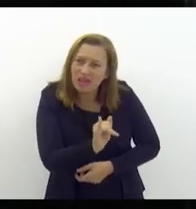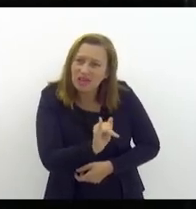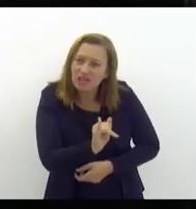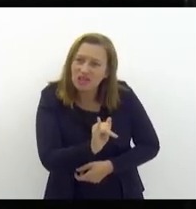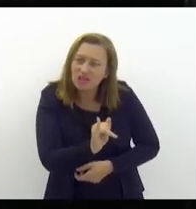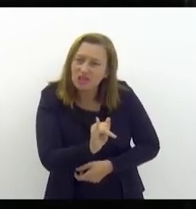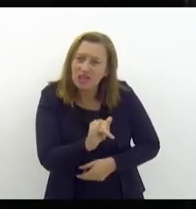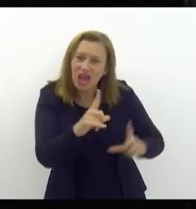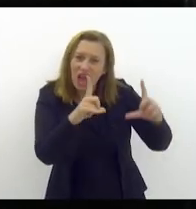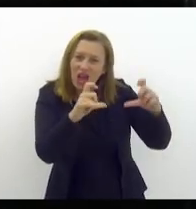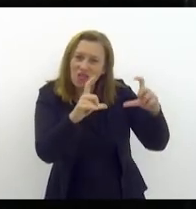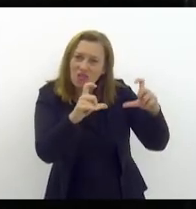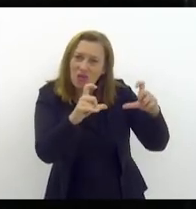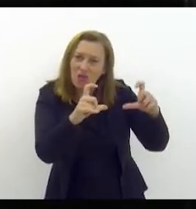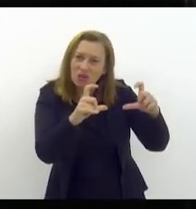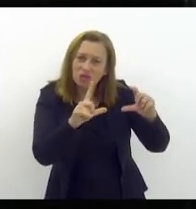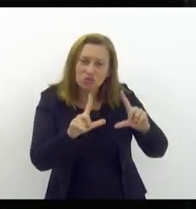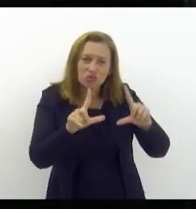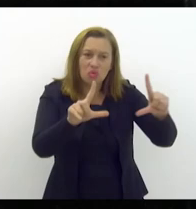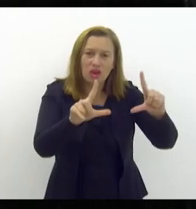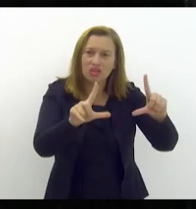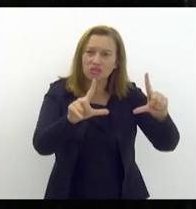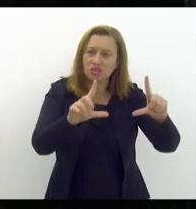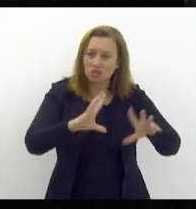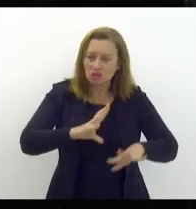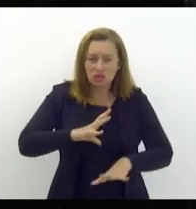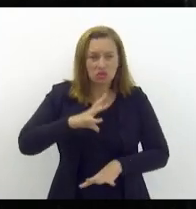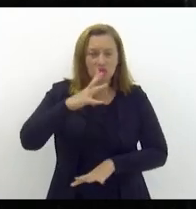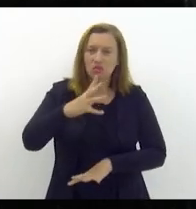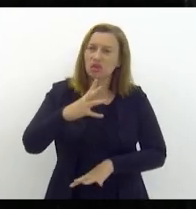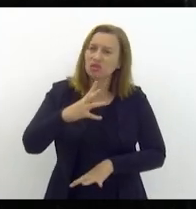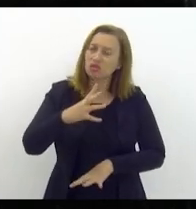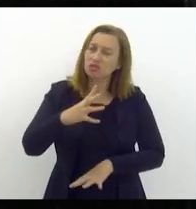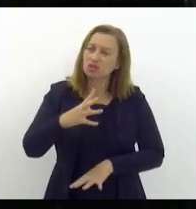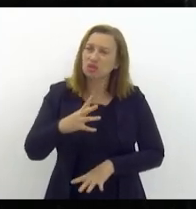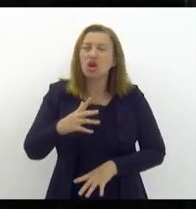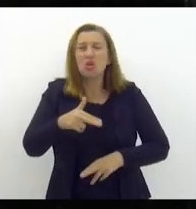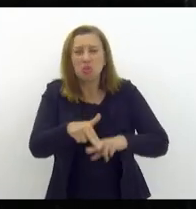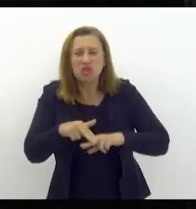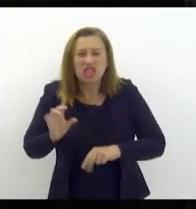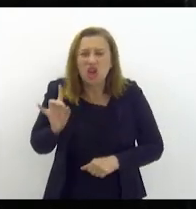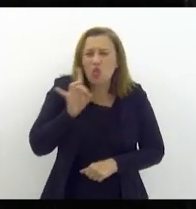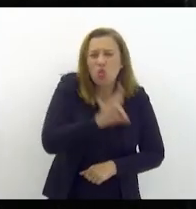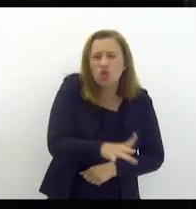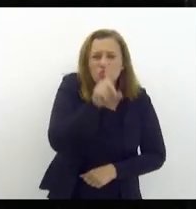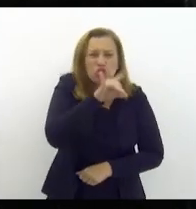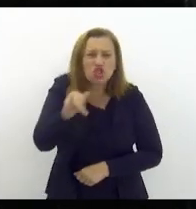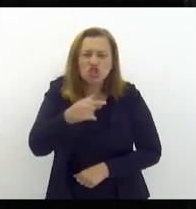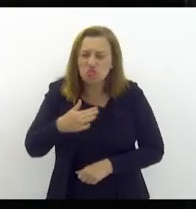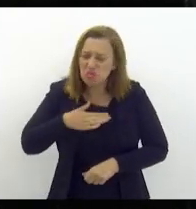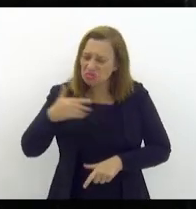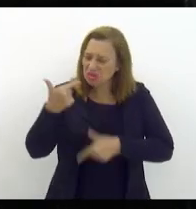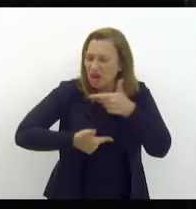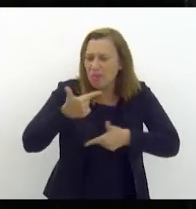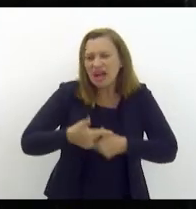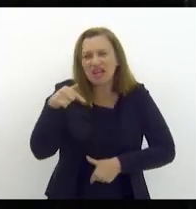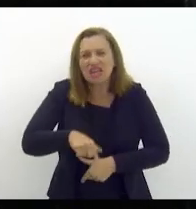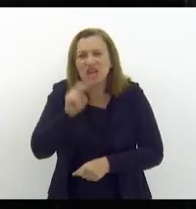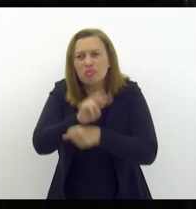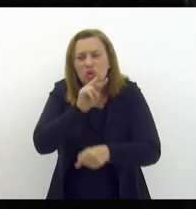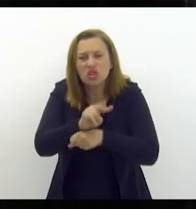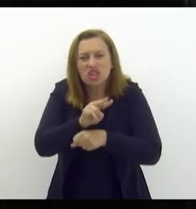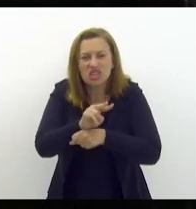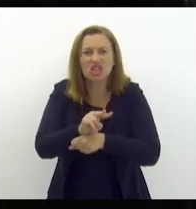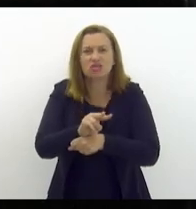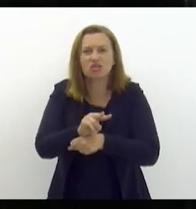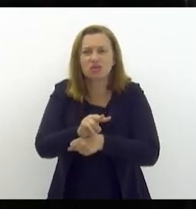a foto do seu pai colocado no quadro de heróis. E por isso, eu estarei até o último dia do meu mandato aqui, protegendo quem